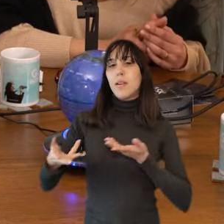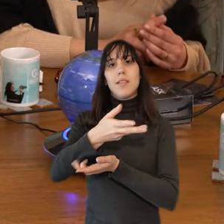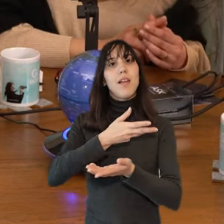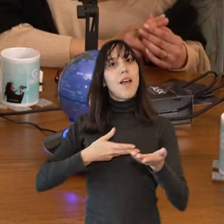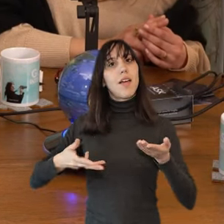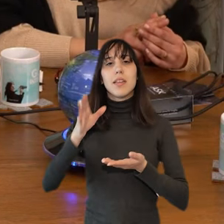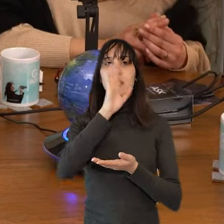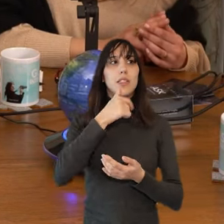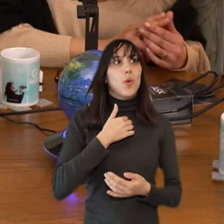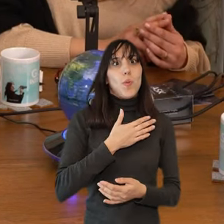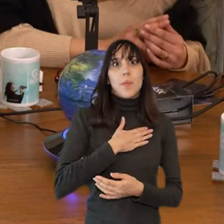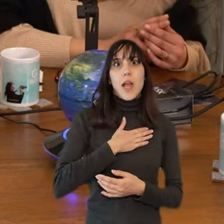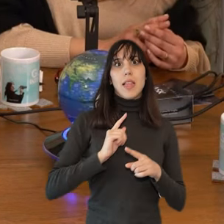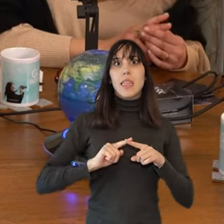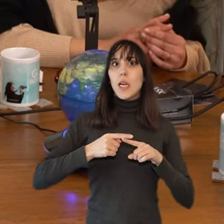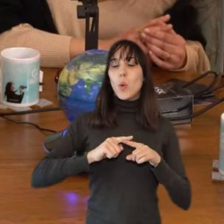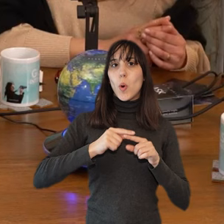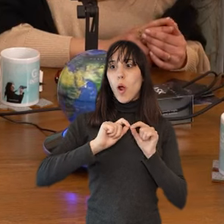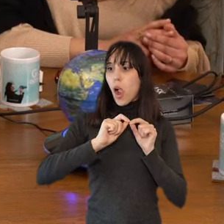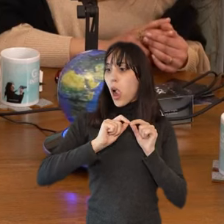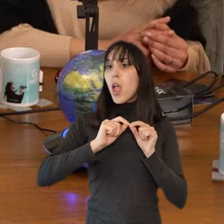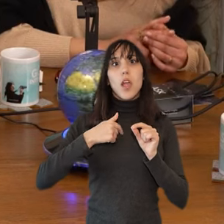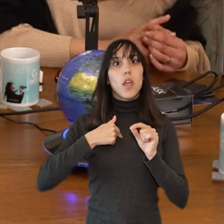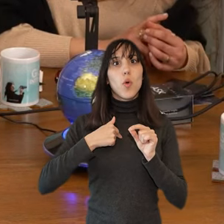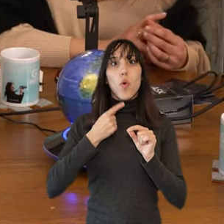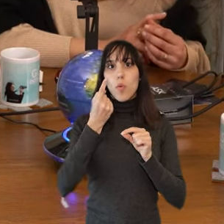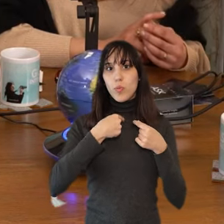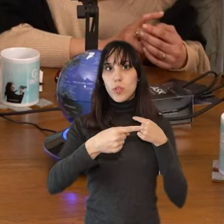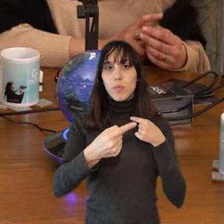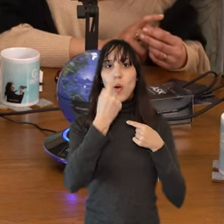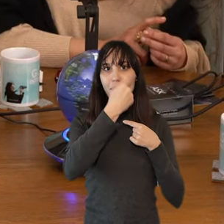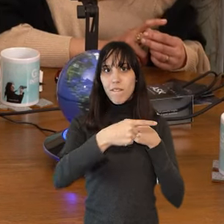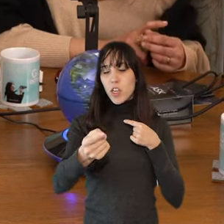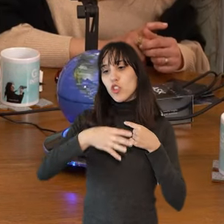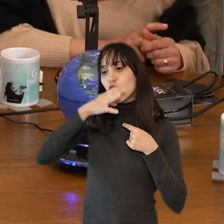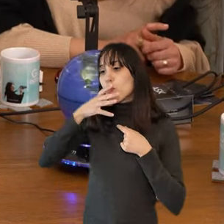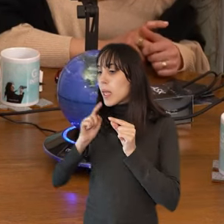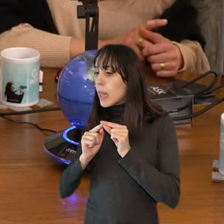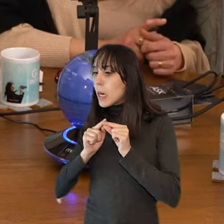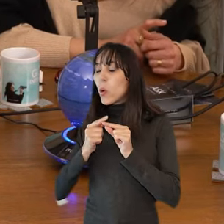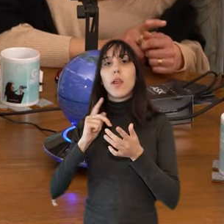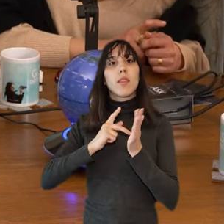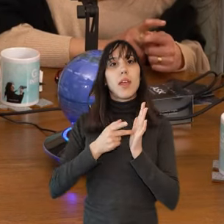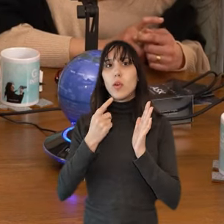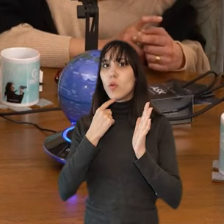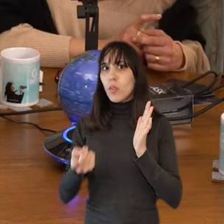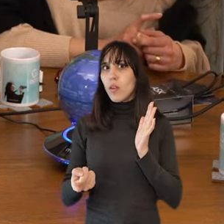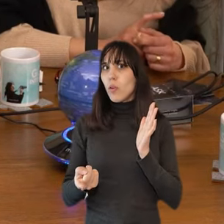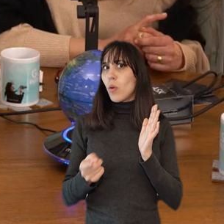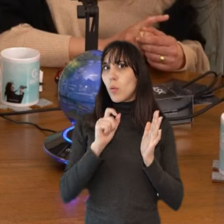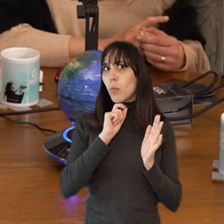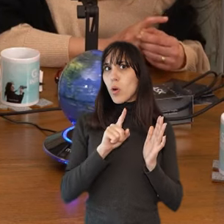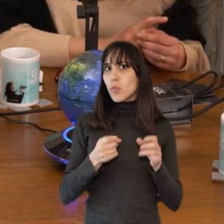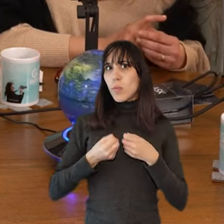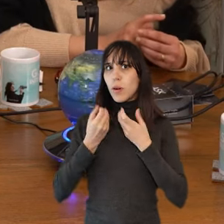gosto porque se eu gosto de tricô eu eu vou eu vou estar uma vez por semana a a explicar alguma as técnicas eu vou também é